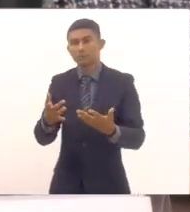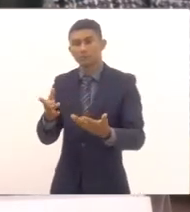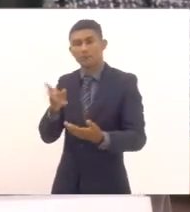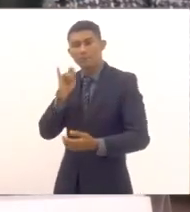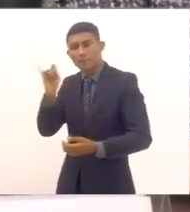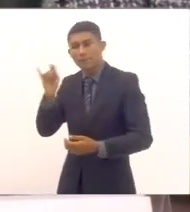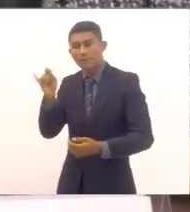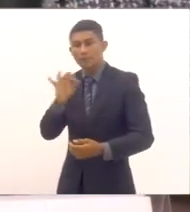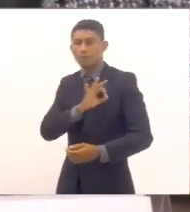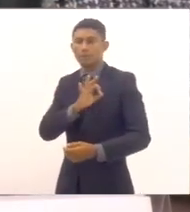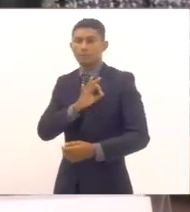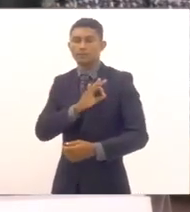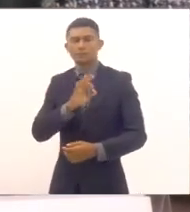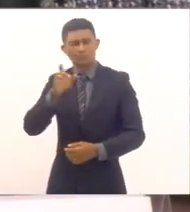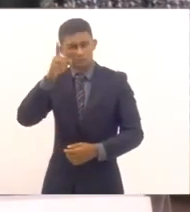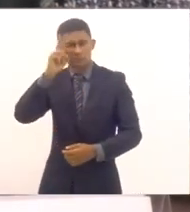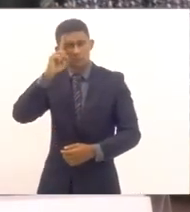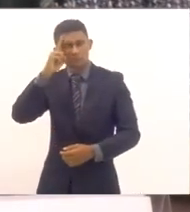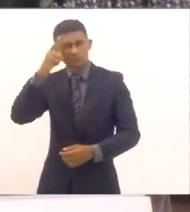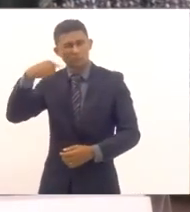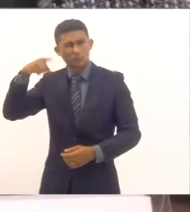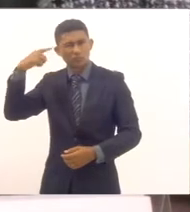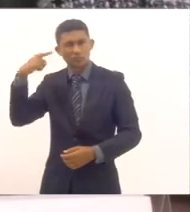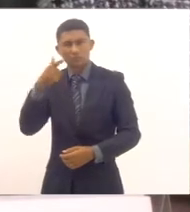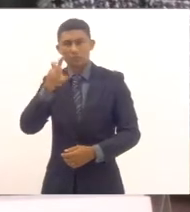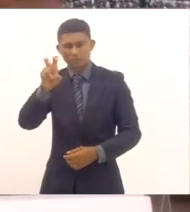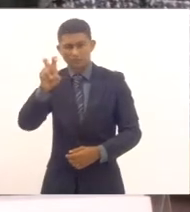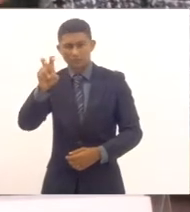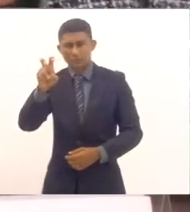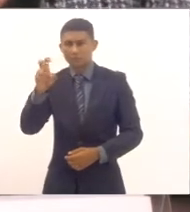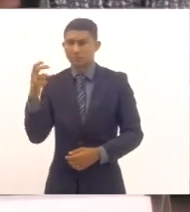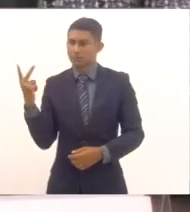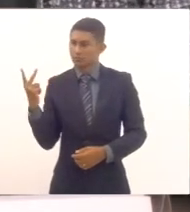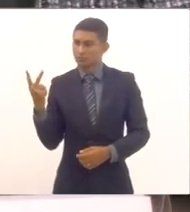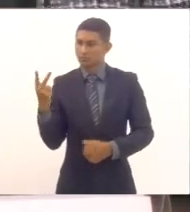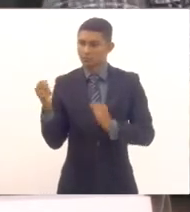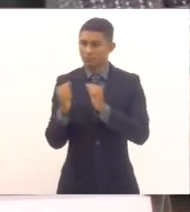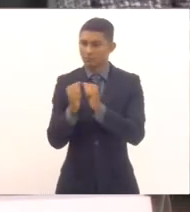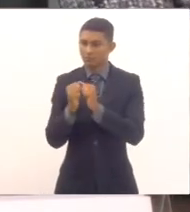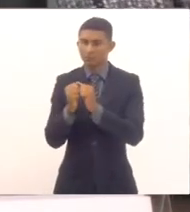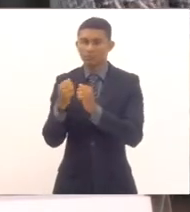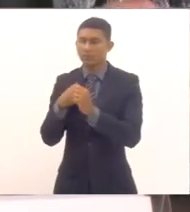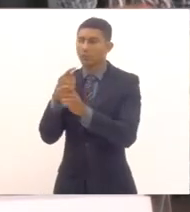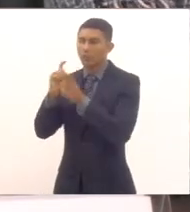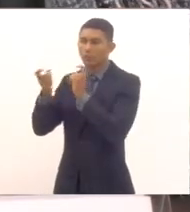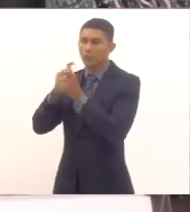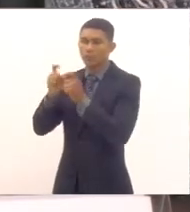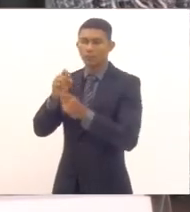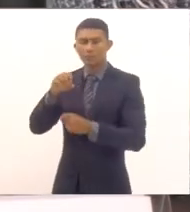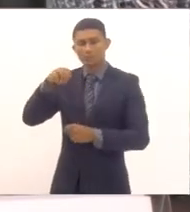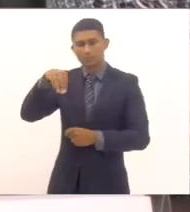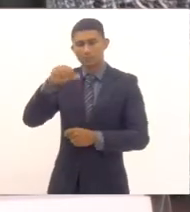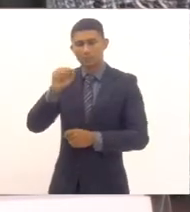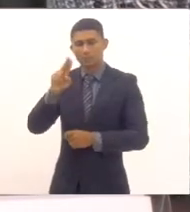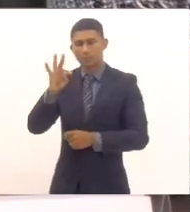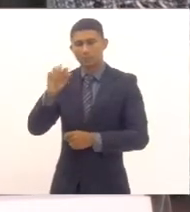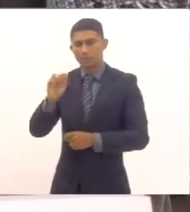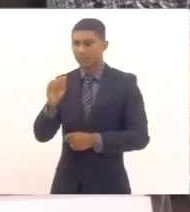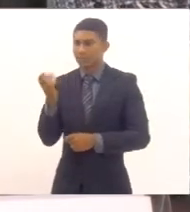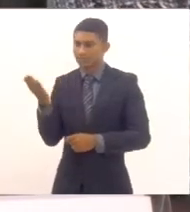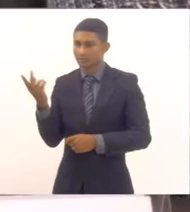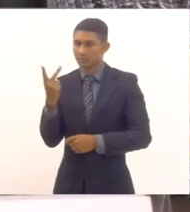deputada Martha Rocha tem uns 15 dias lá em triagem eu